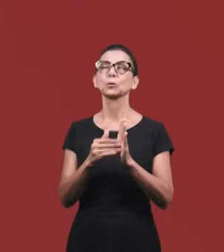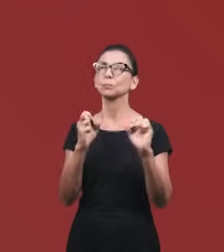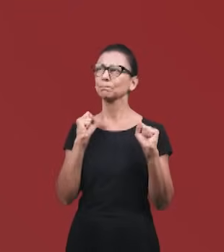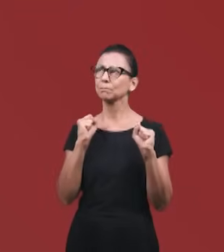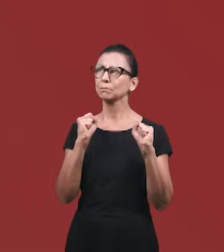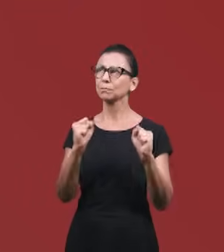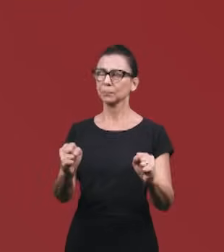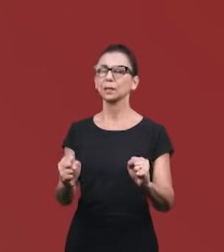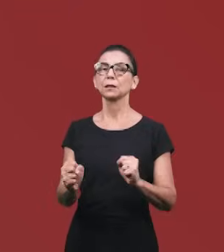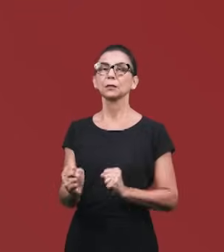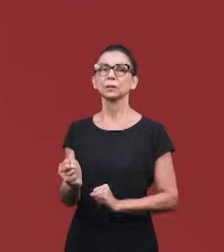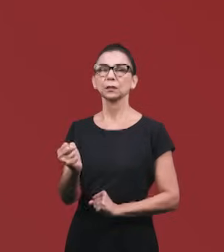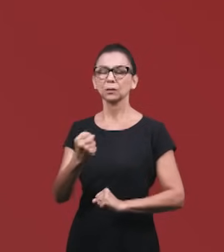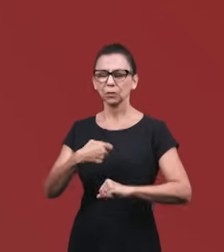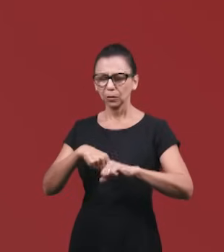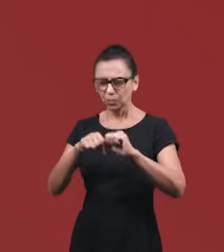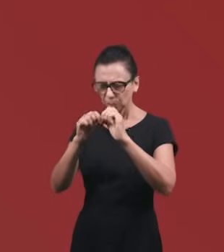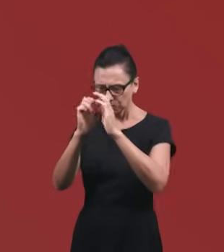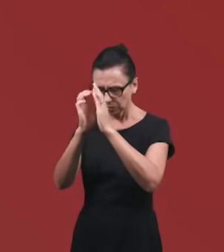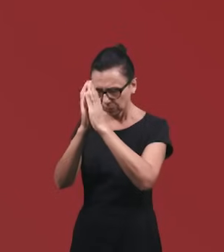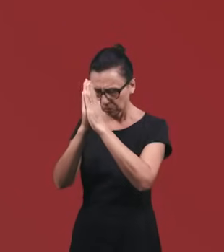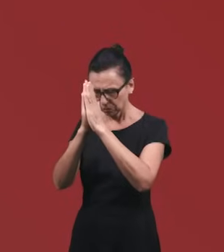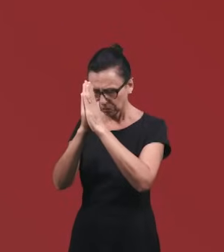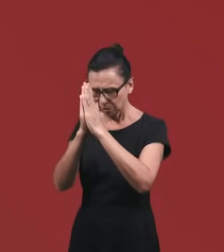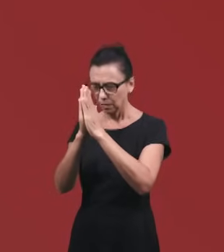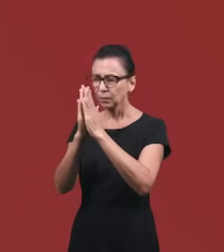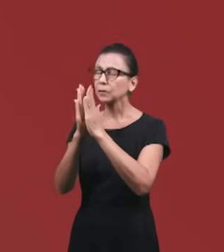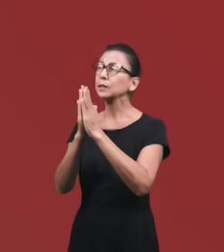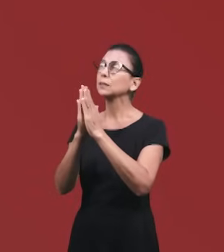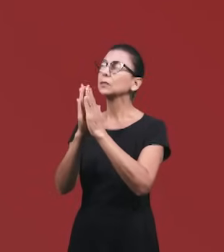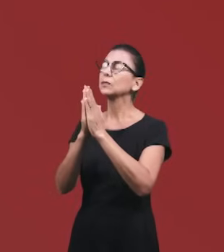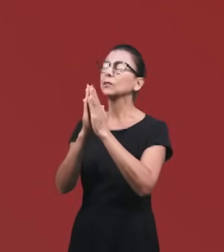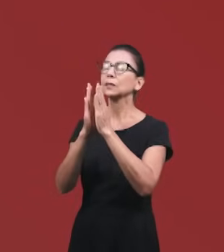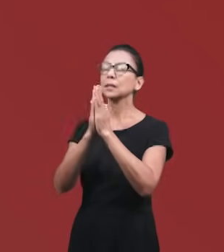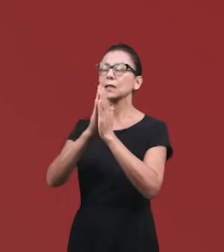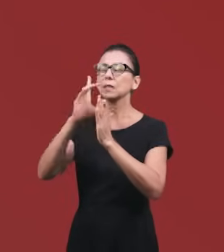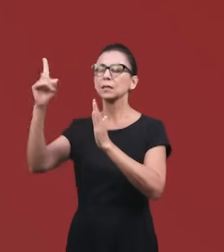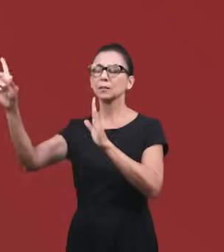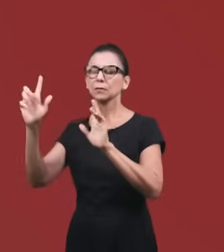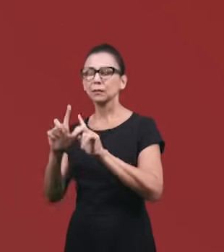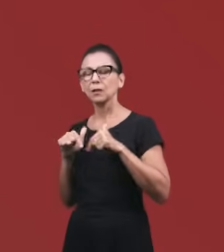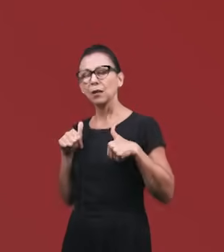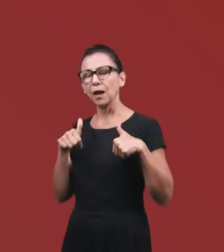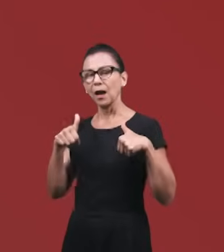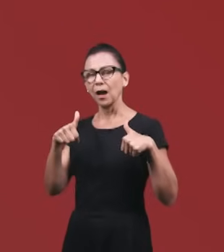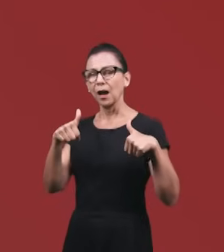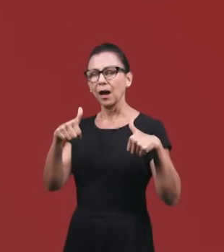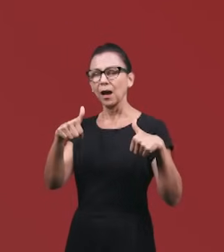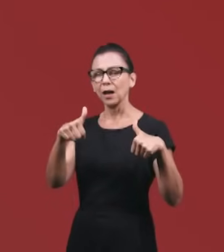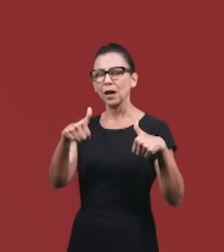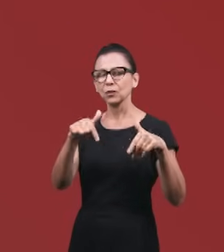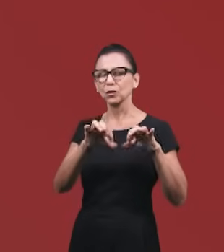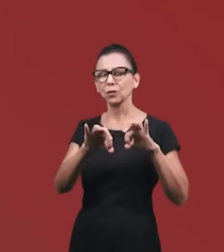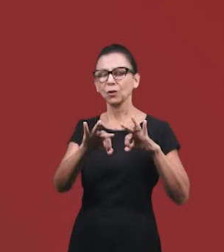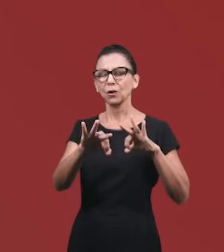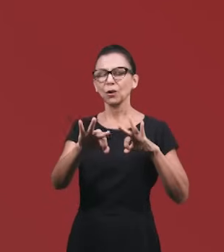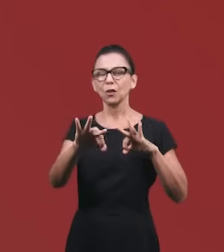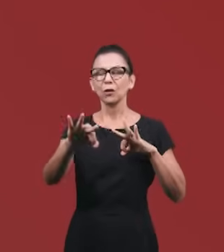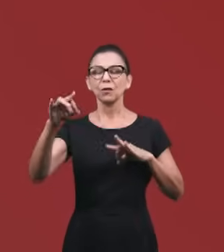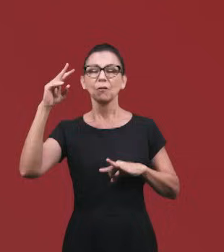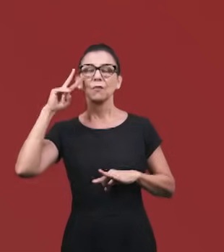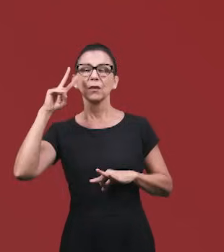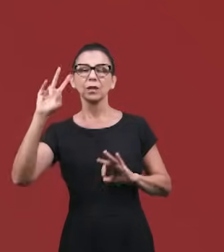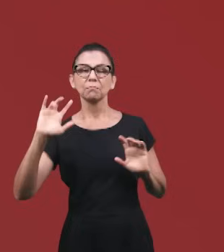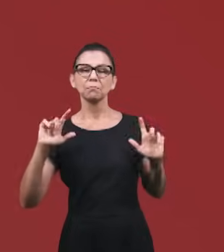onde o poder e quando estou ção